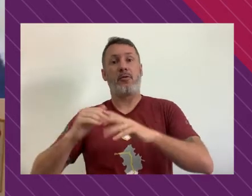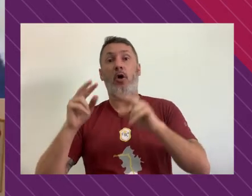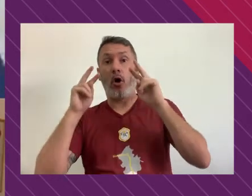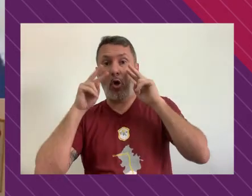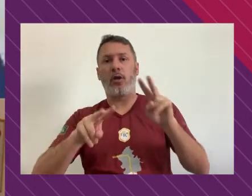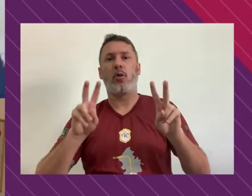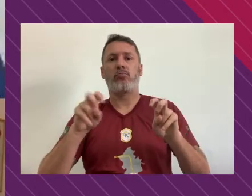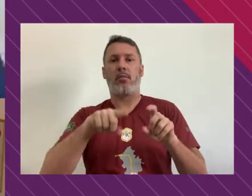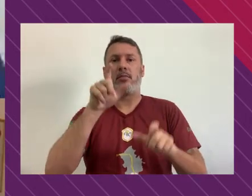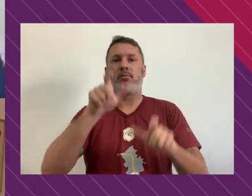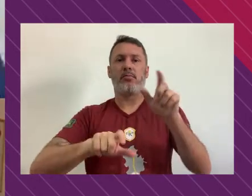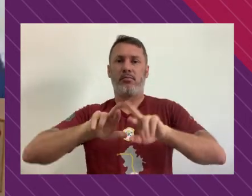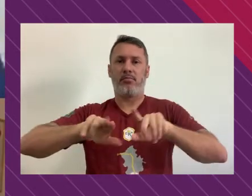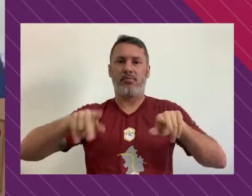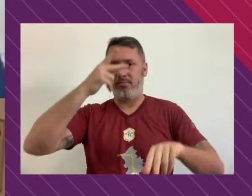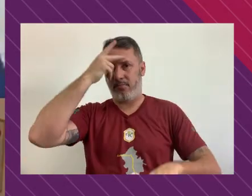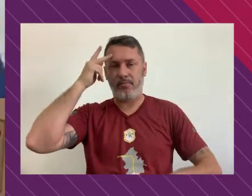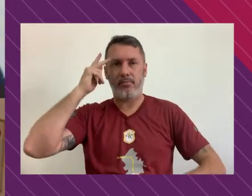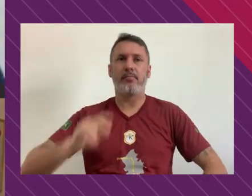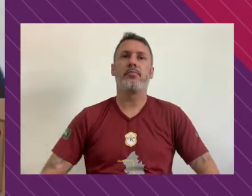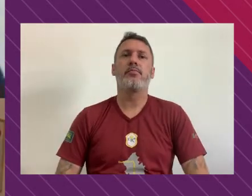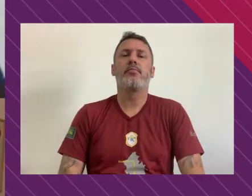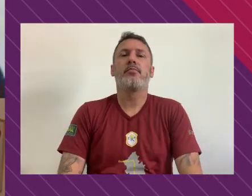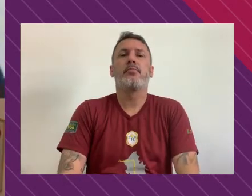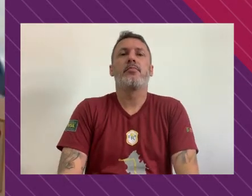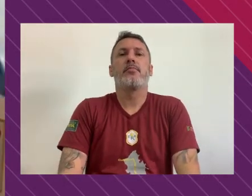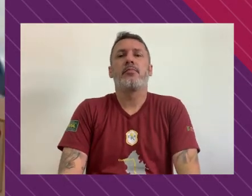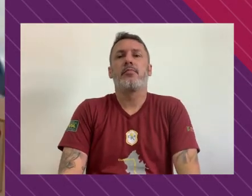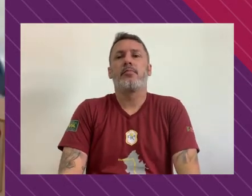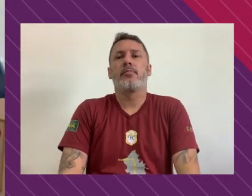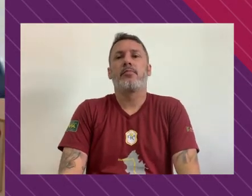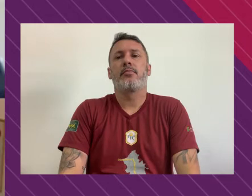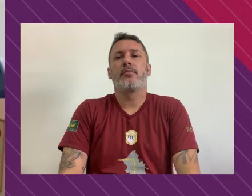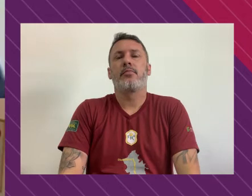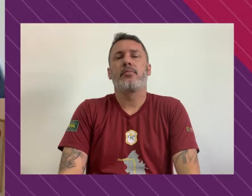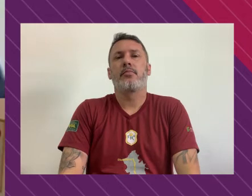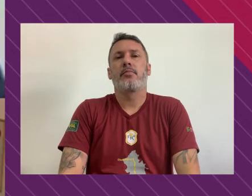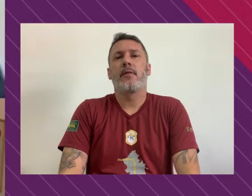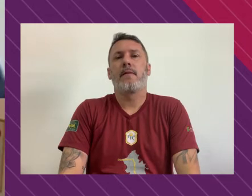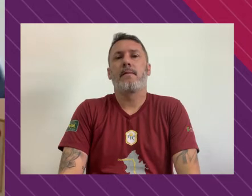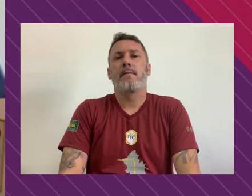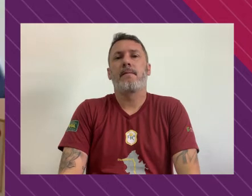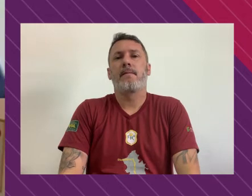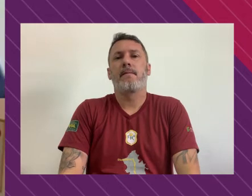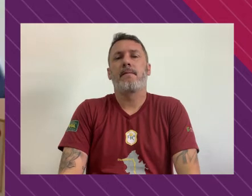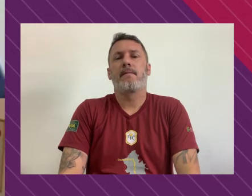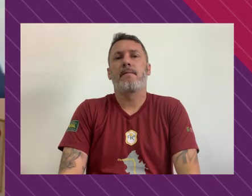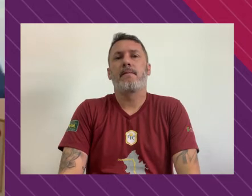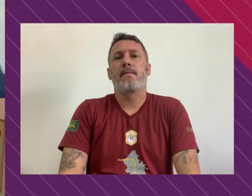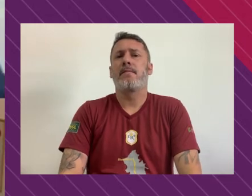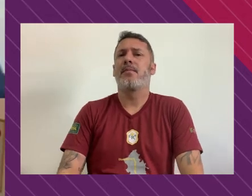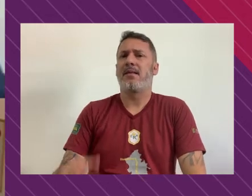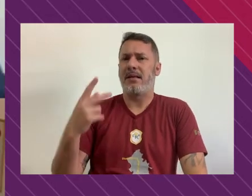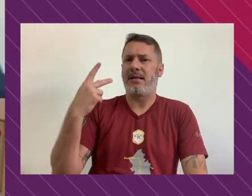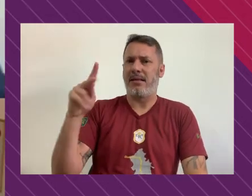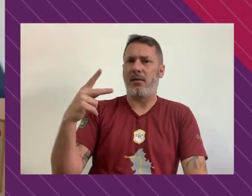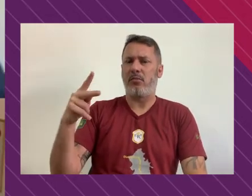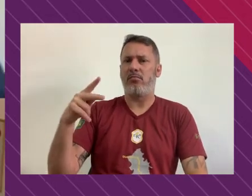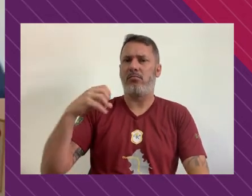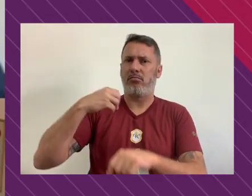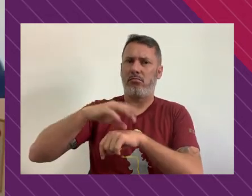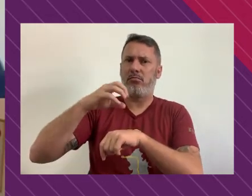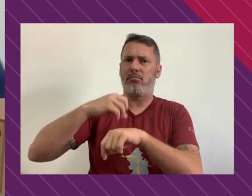2 em cada 3 se escondem. 2 em cada 3 se levam pela metade. 2 em cada 3 deixam do lado de fora